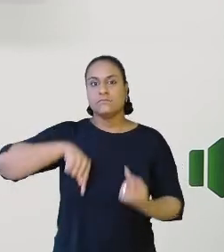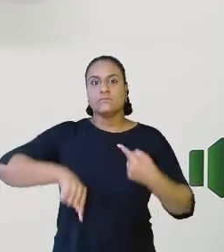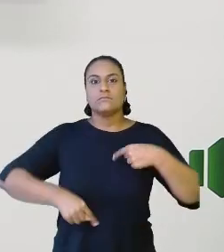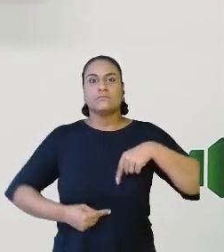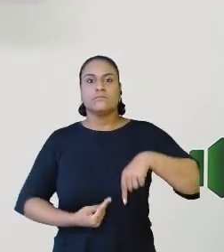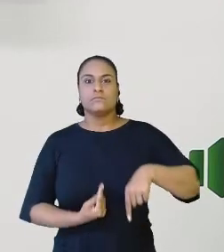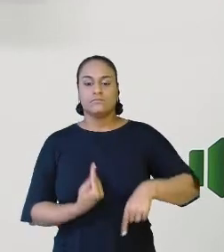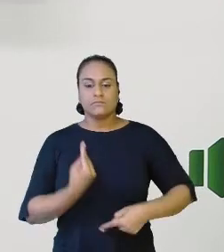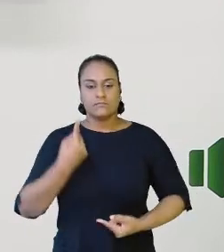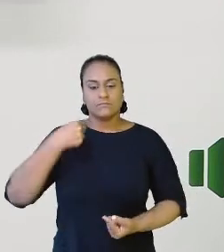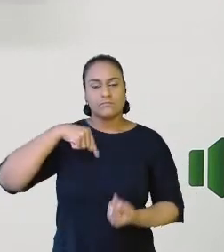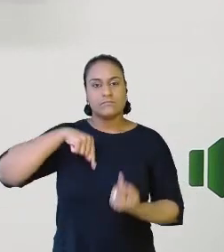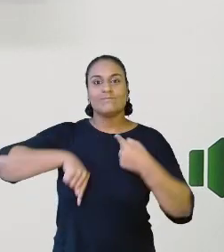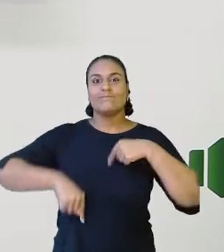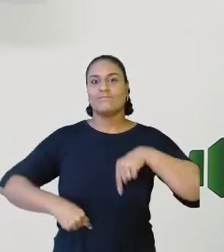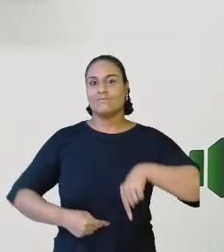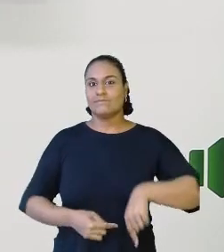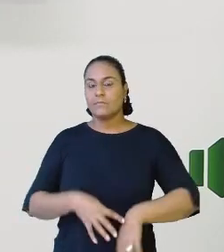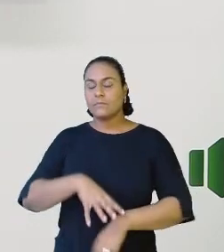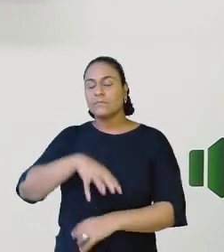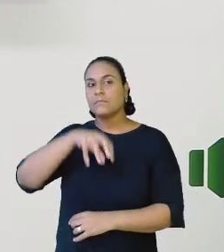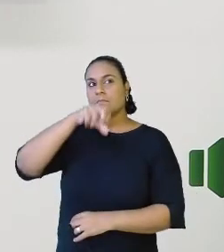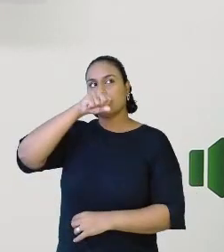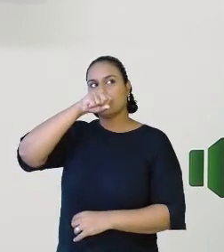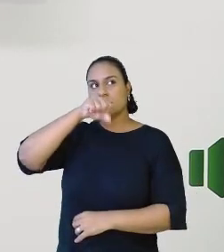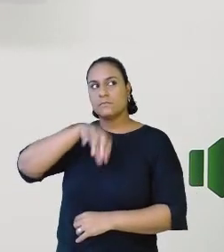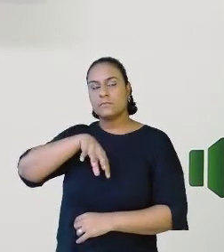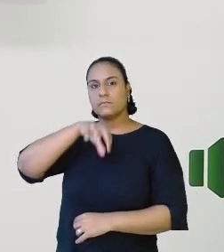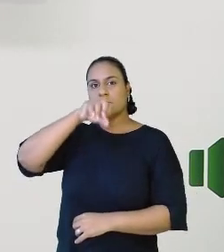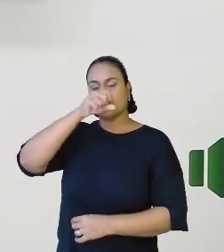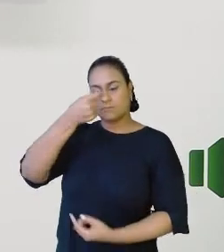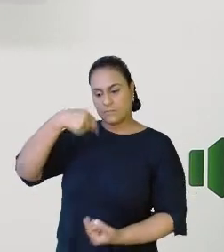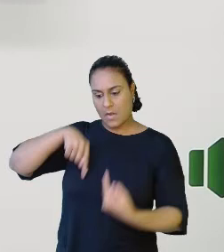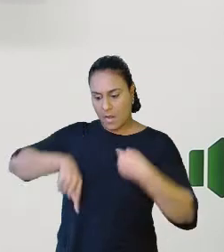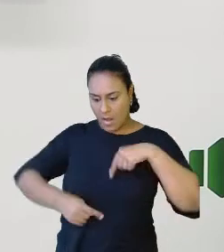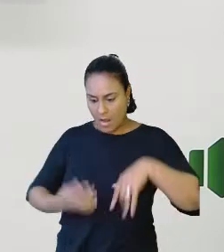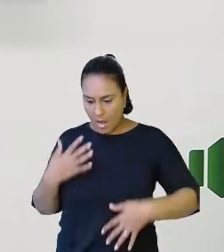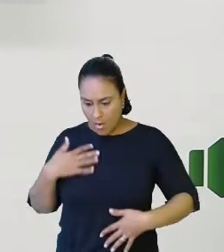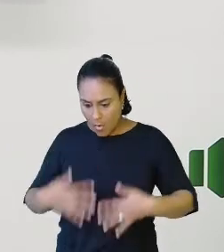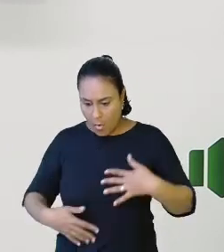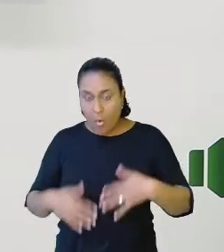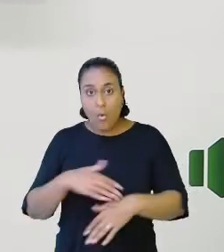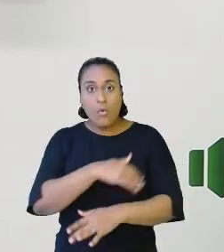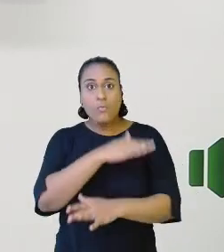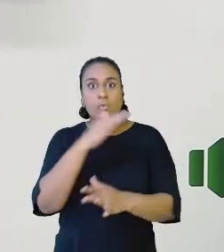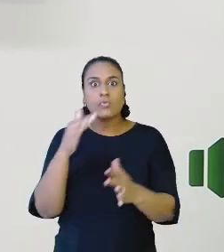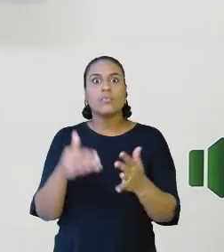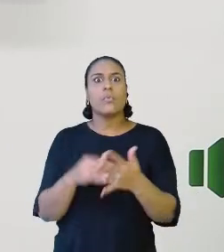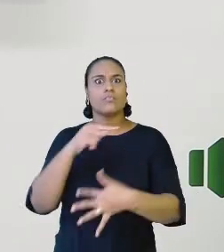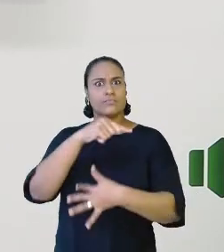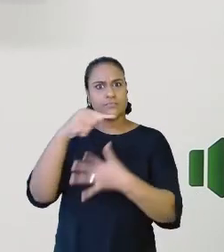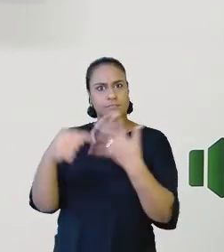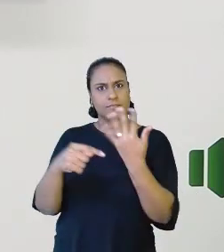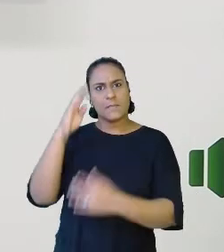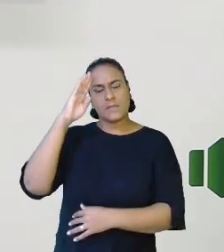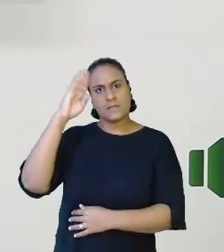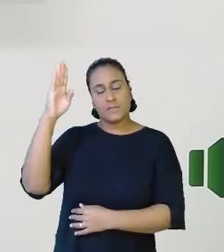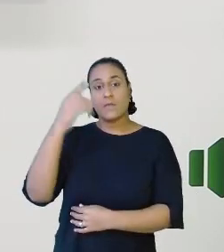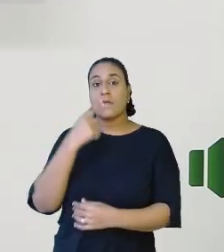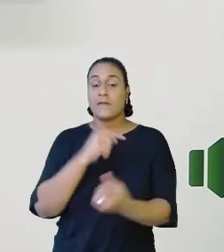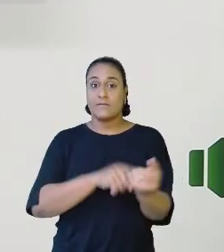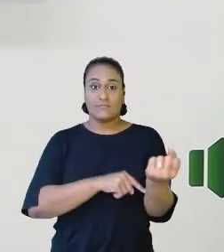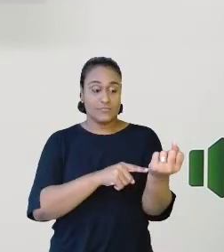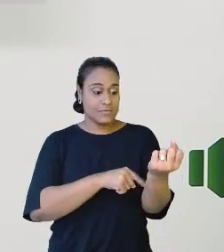que circule no nosso corpo, em todas as partes do nosso corpo, esses elementos principais, o sangue,